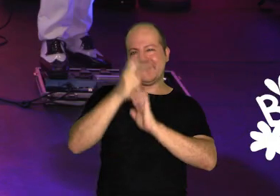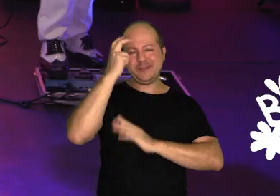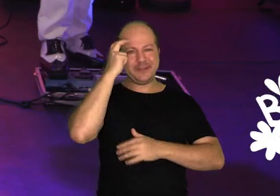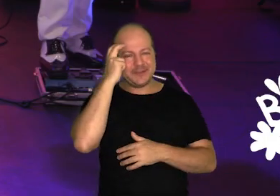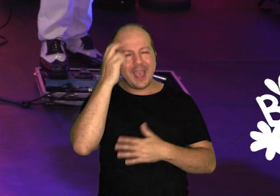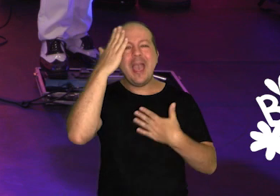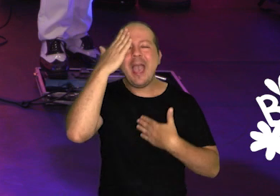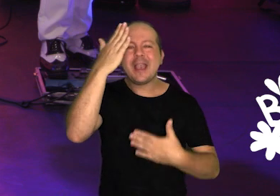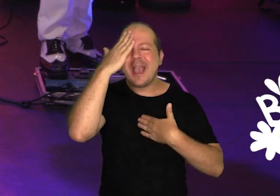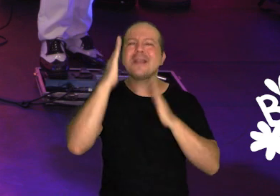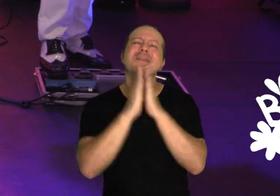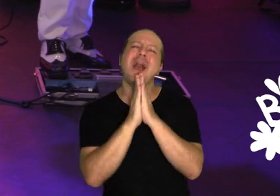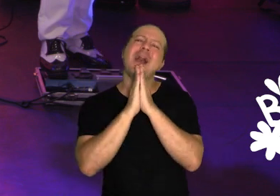cultura.